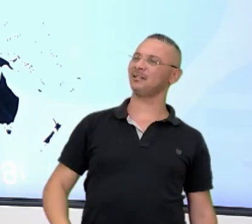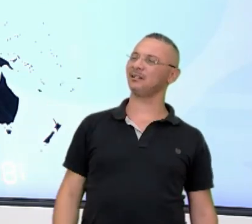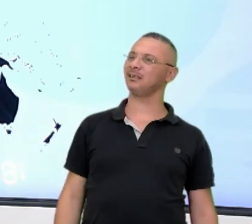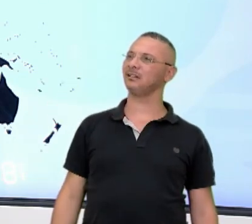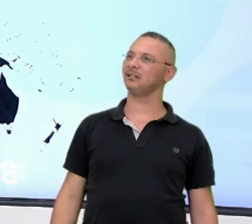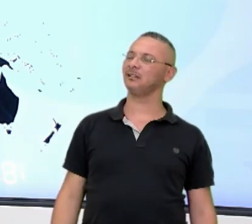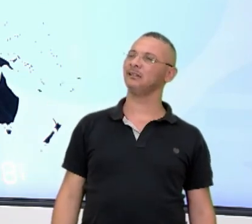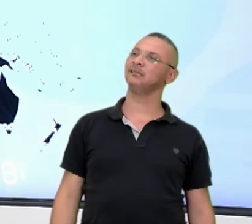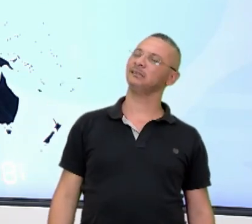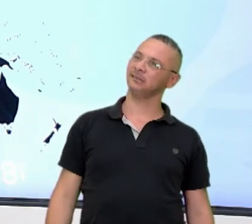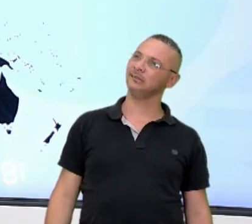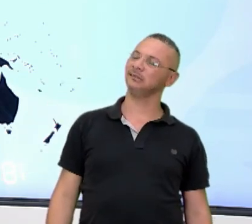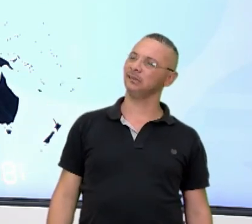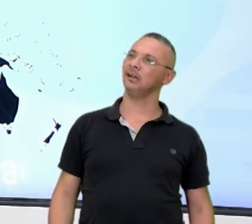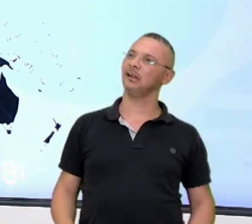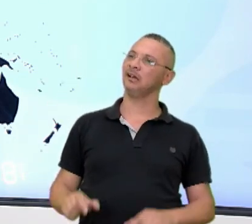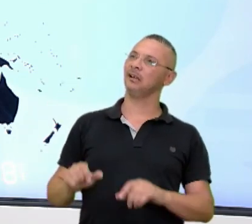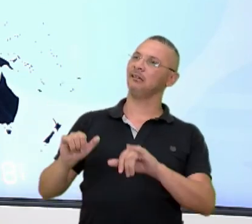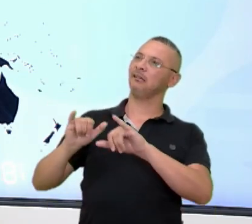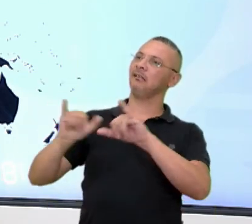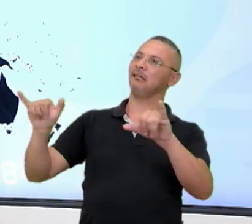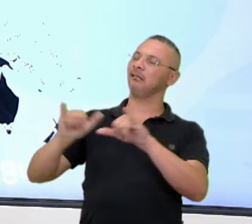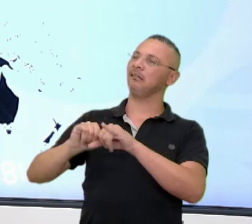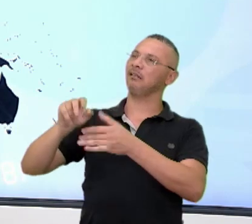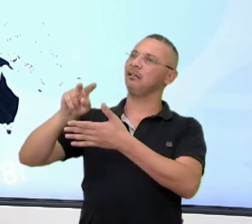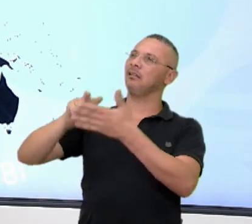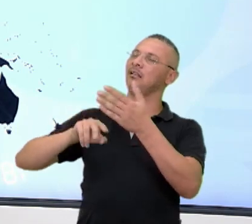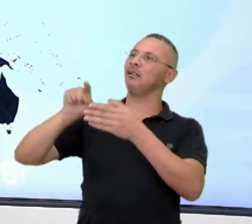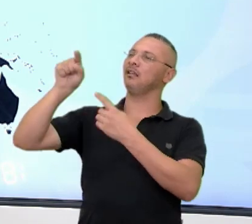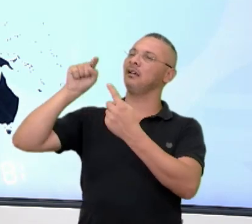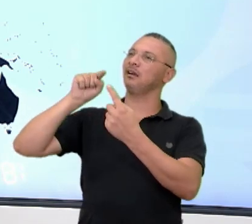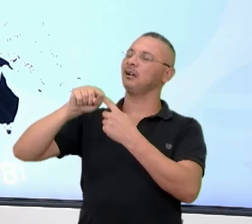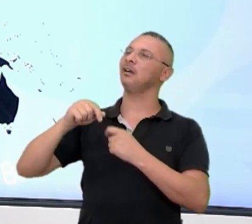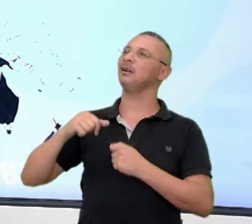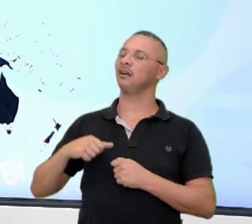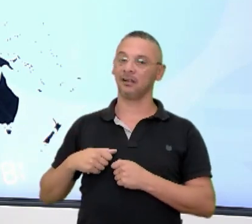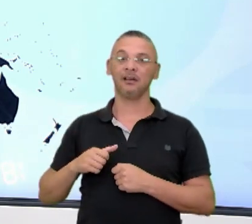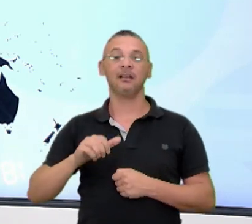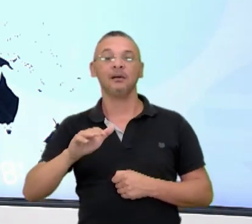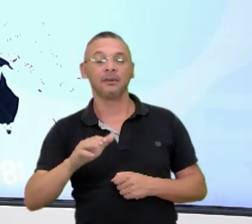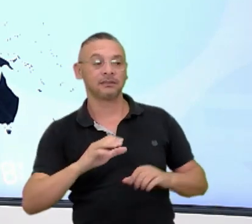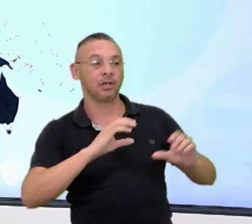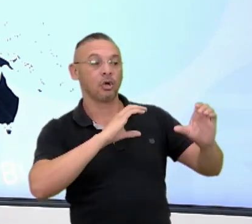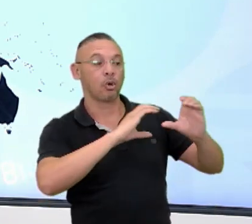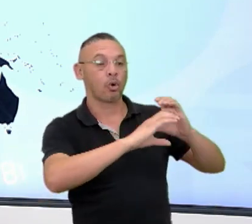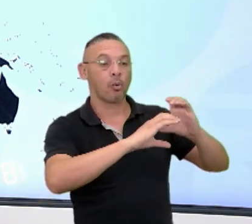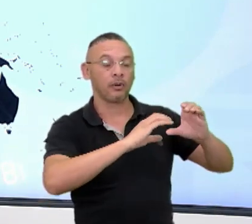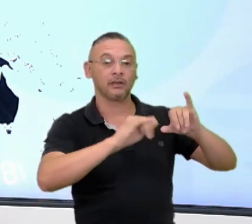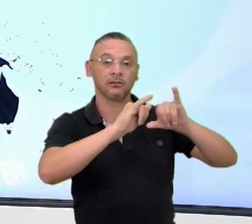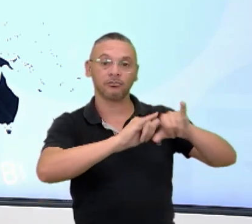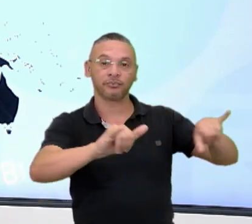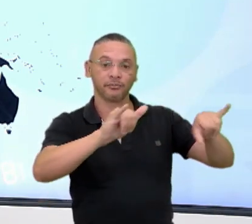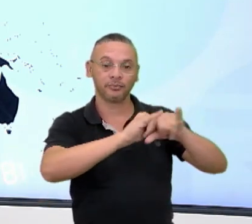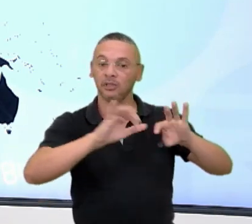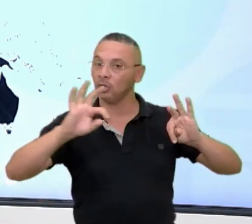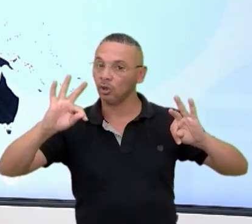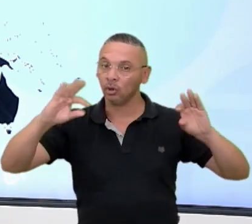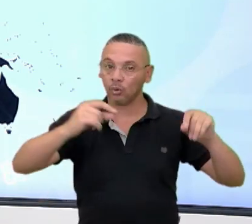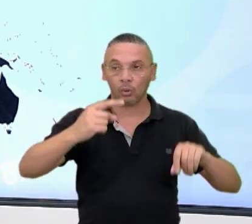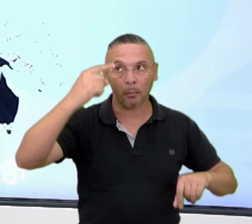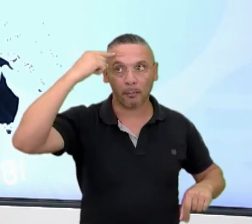nós. Então, se você não viu essa aula, vá até lá. Vá até lá, porque é importante. Então, a ideia é que você apresente para o seu professor esse mapa